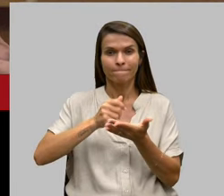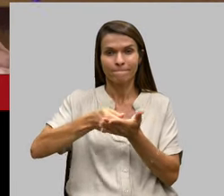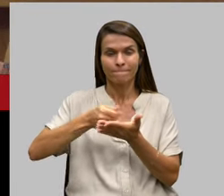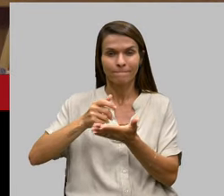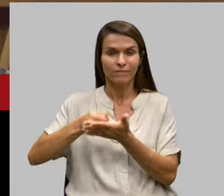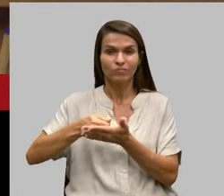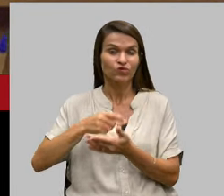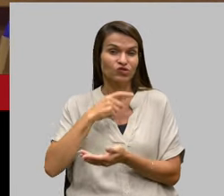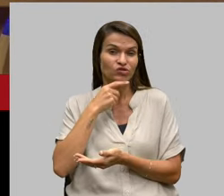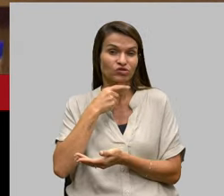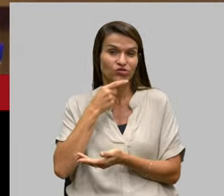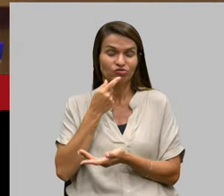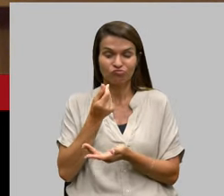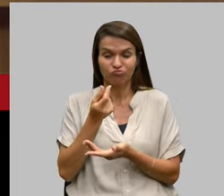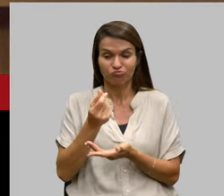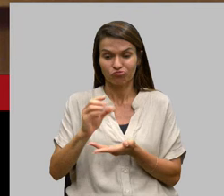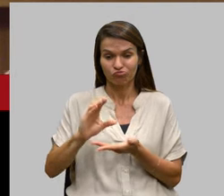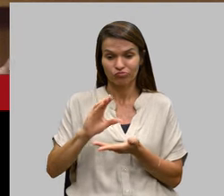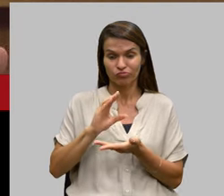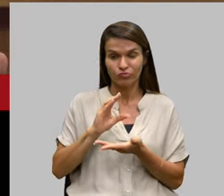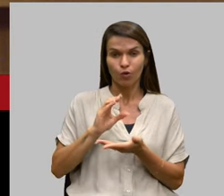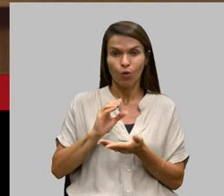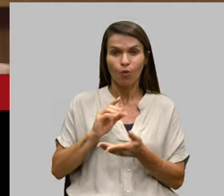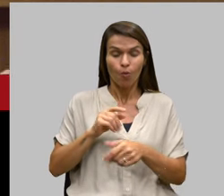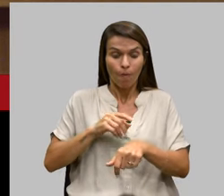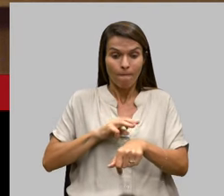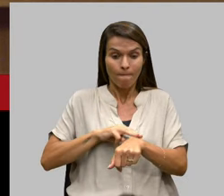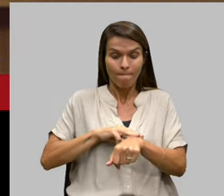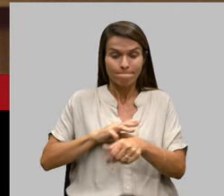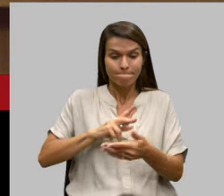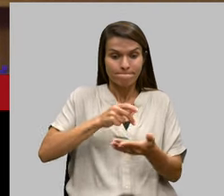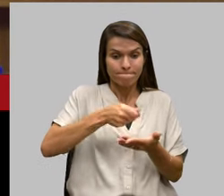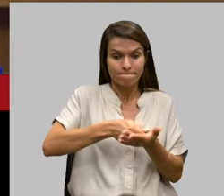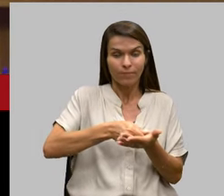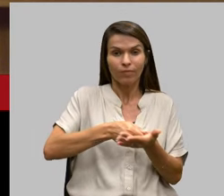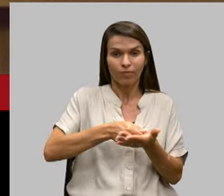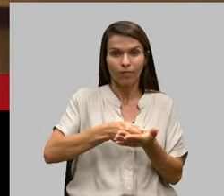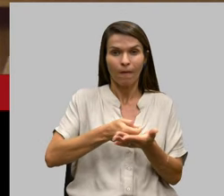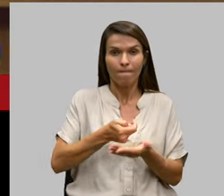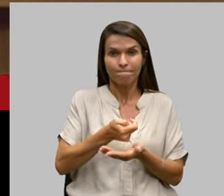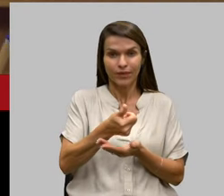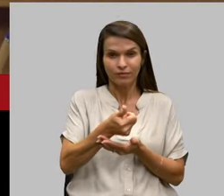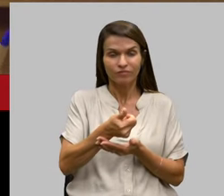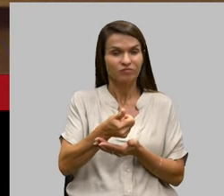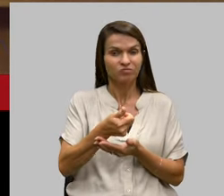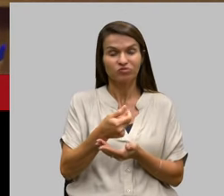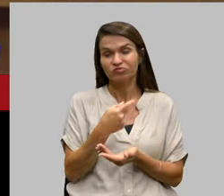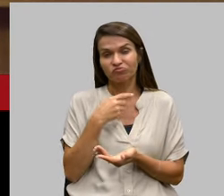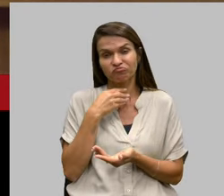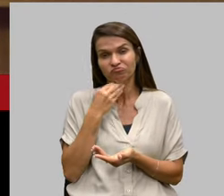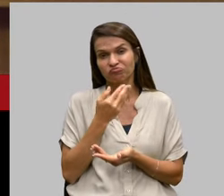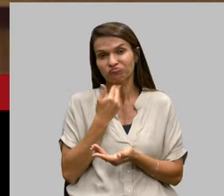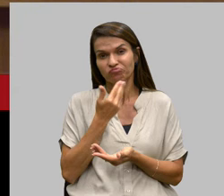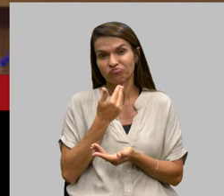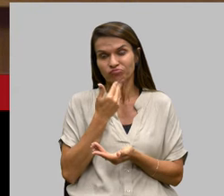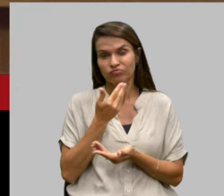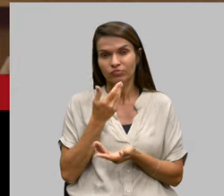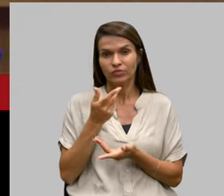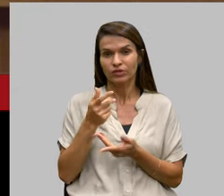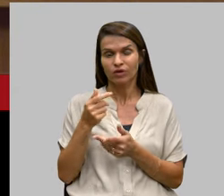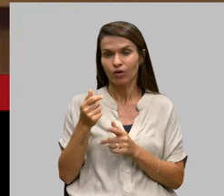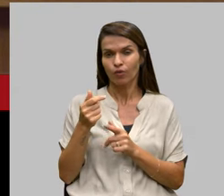patrimônio que não é líquido que no momento de pagar um benefício ele não vai nos adiantar e um um patrimônio que não que não